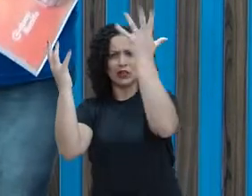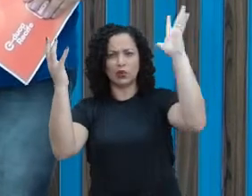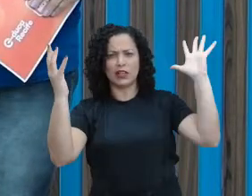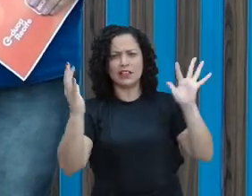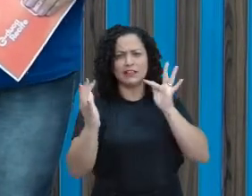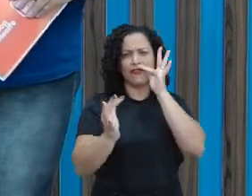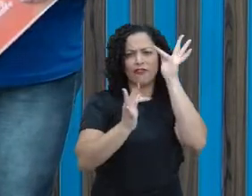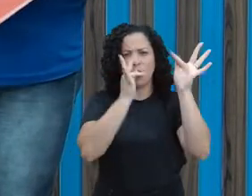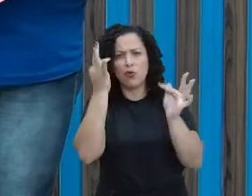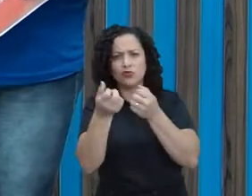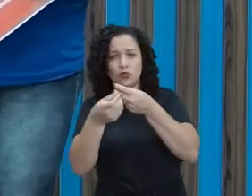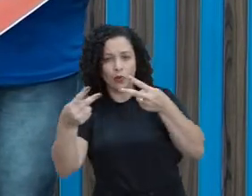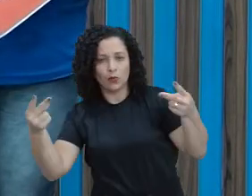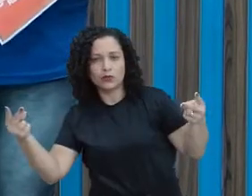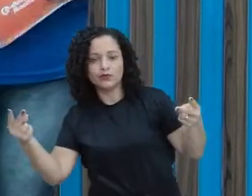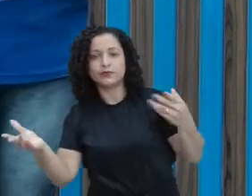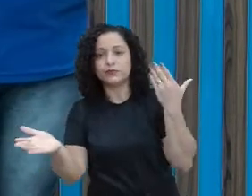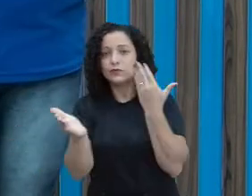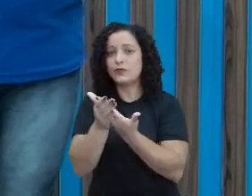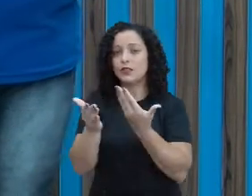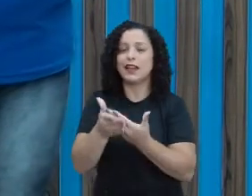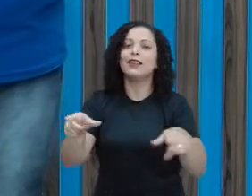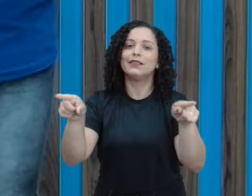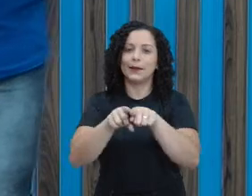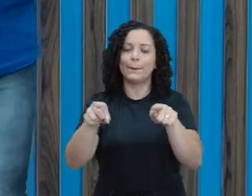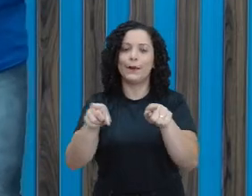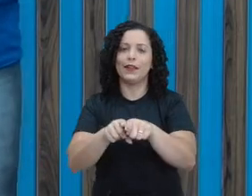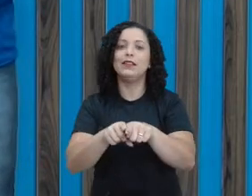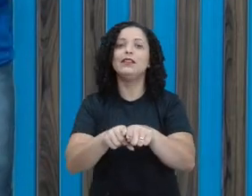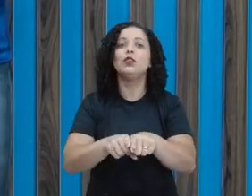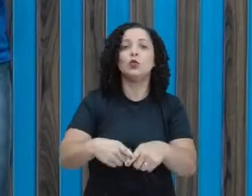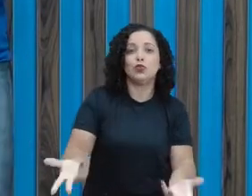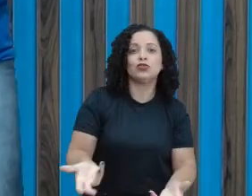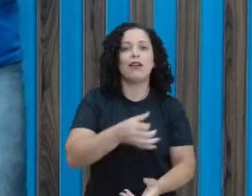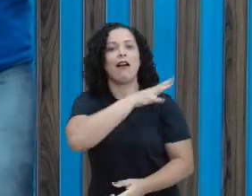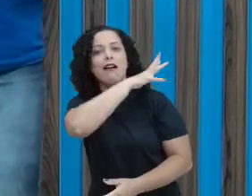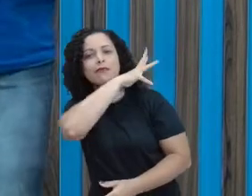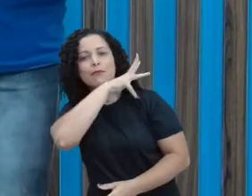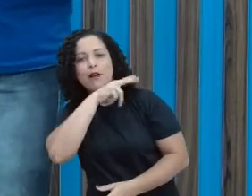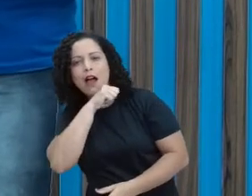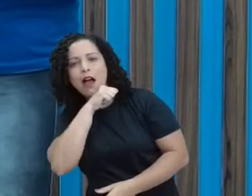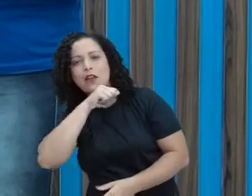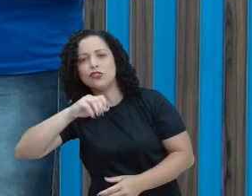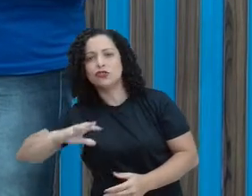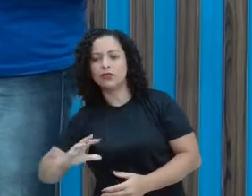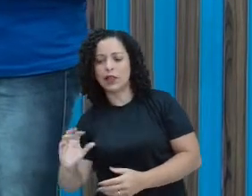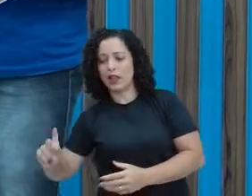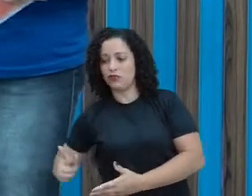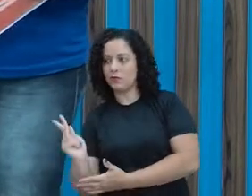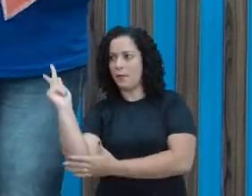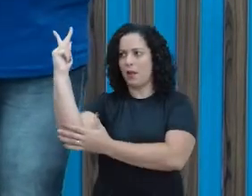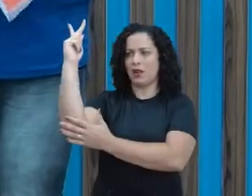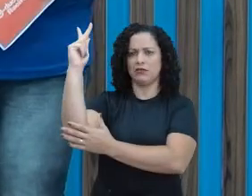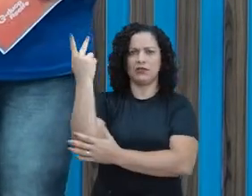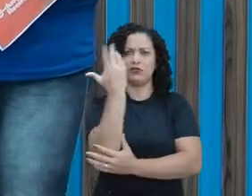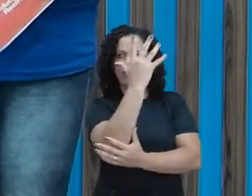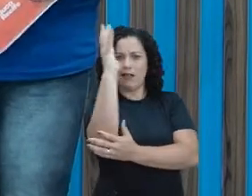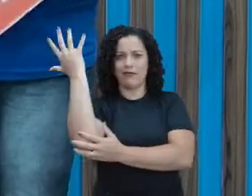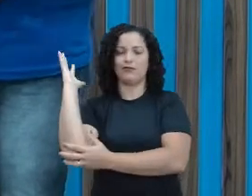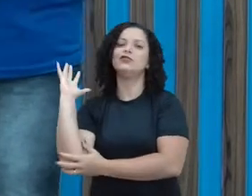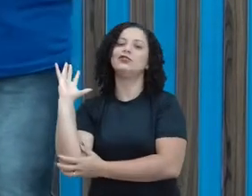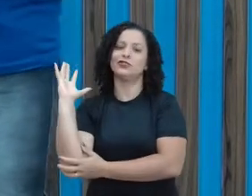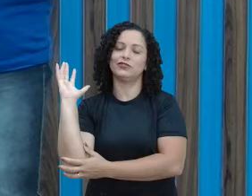à fauna. Então, estudar os animais e os vegetais. Então, o que é que nós temos mais? Vamos agora